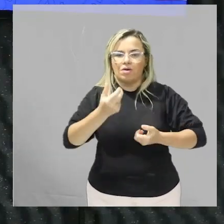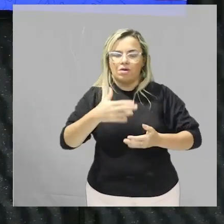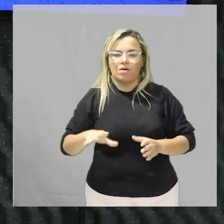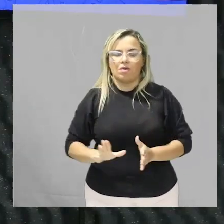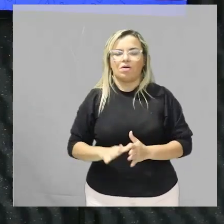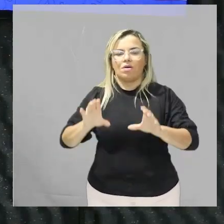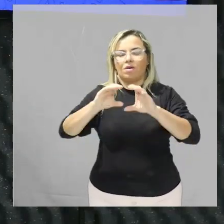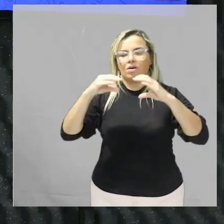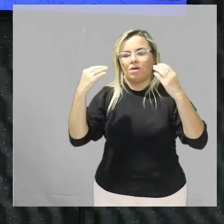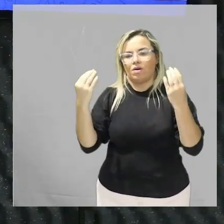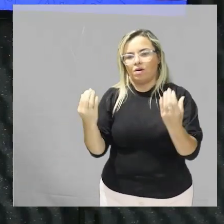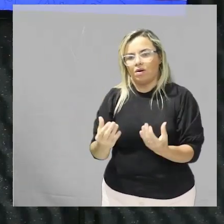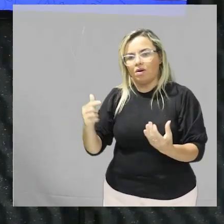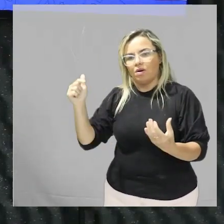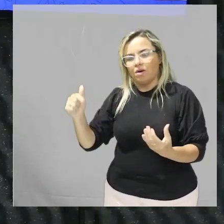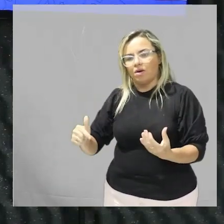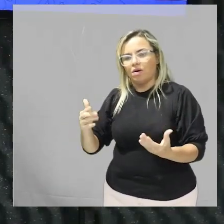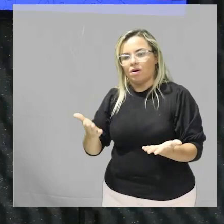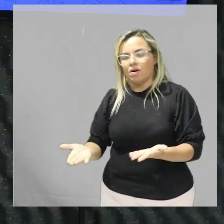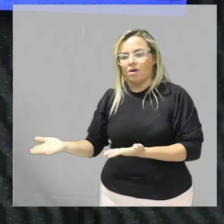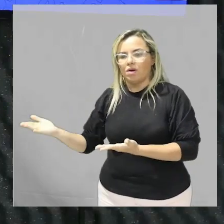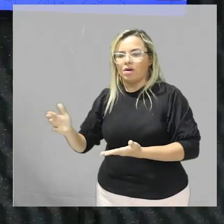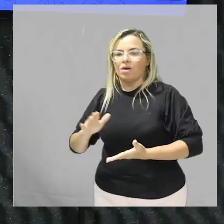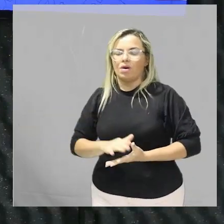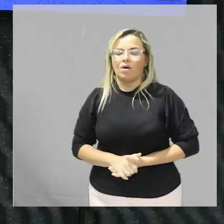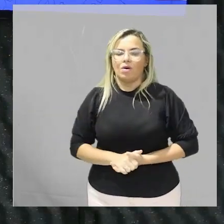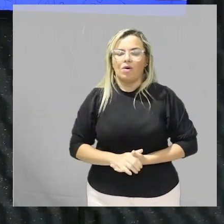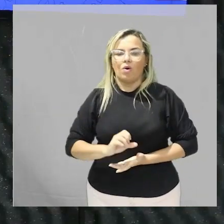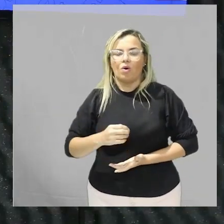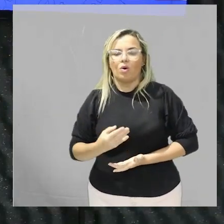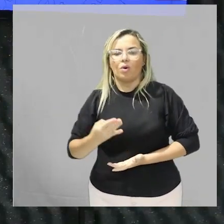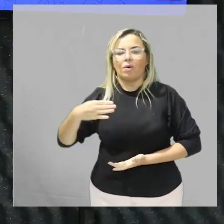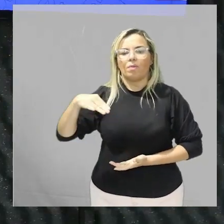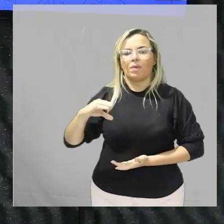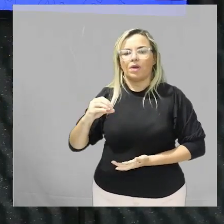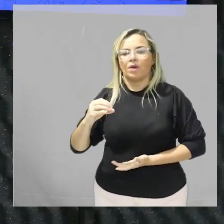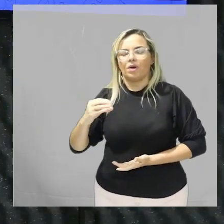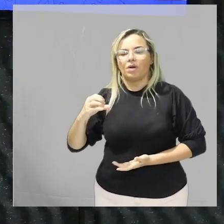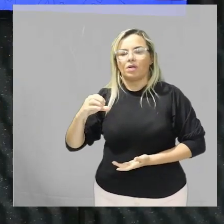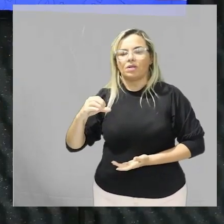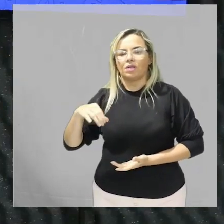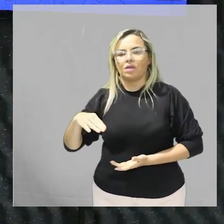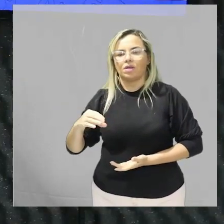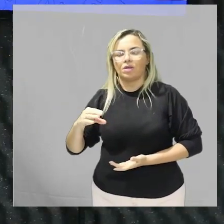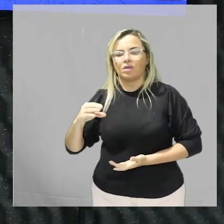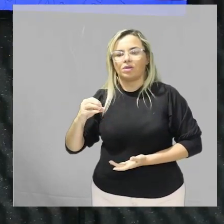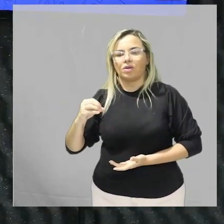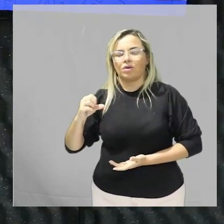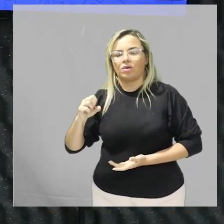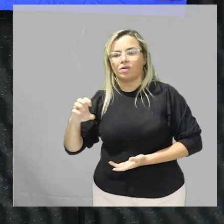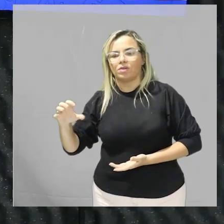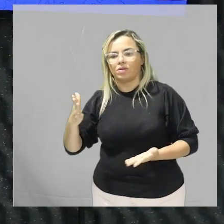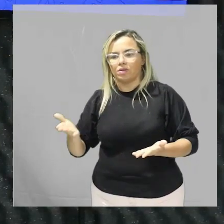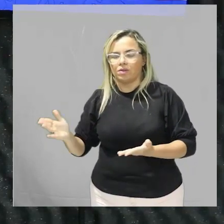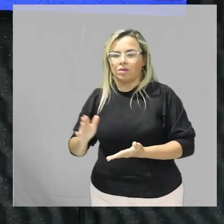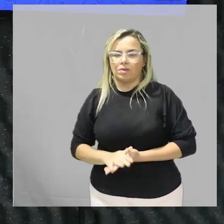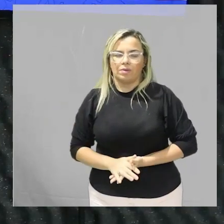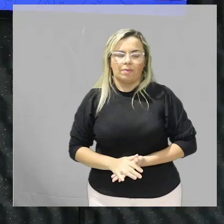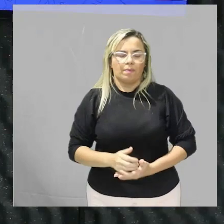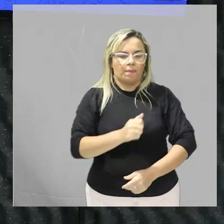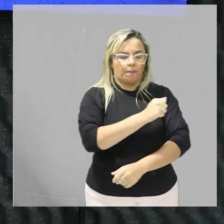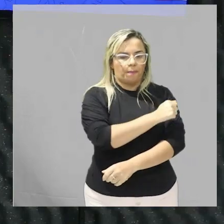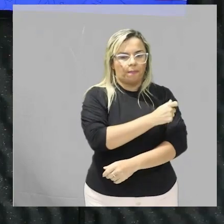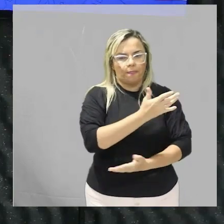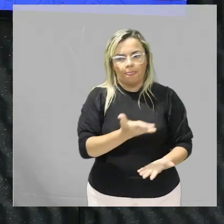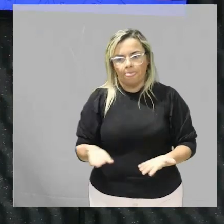ou biocenose, tá certo, pessoal? Então, é isso. E aí, pessoal,